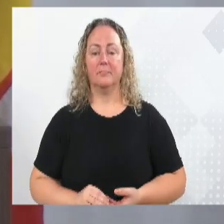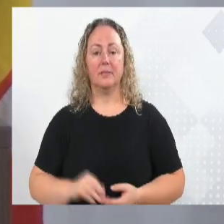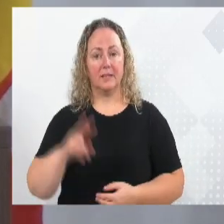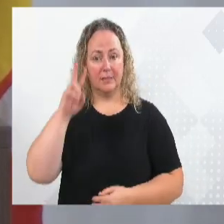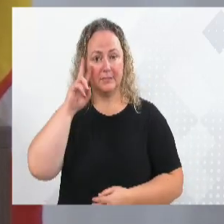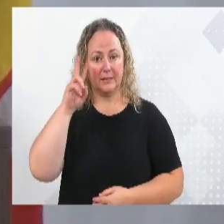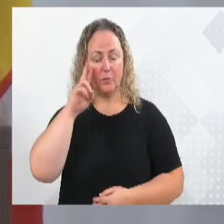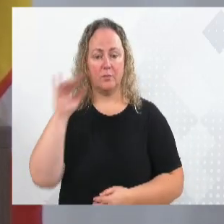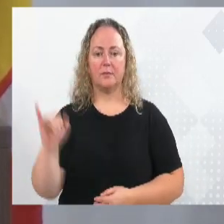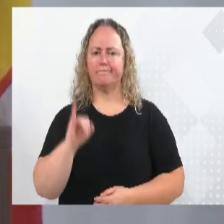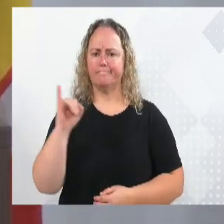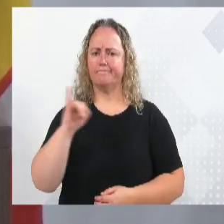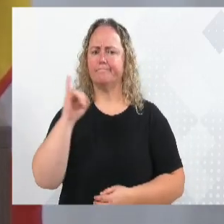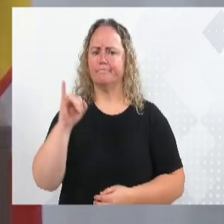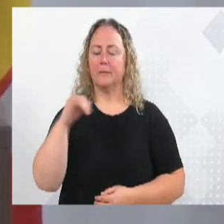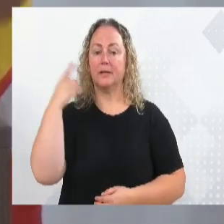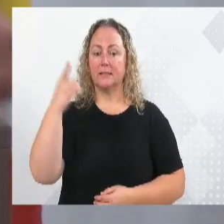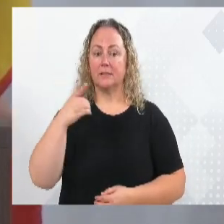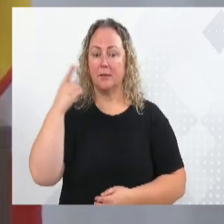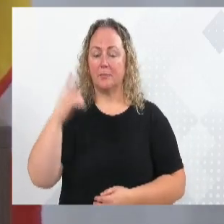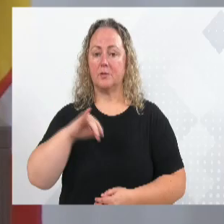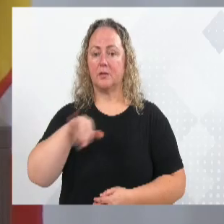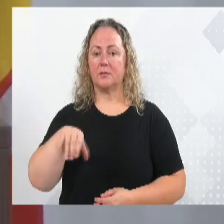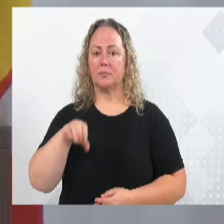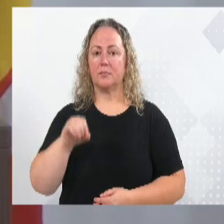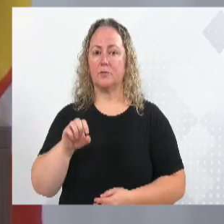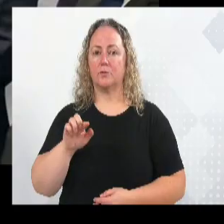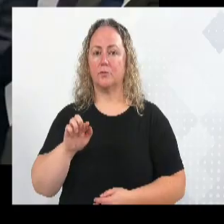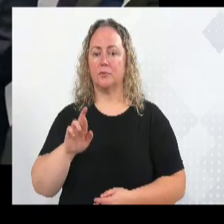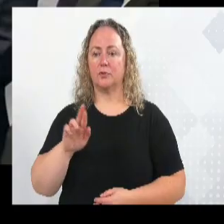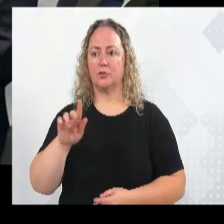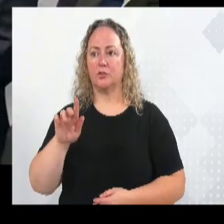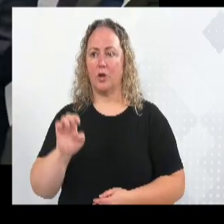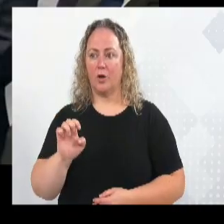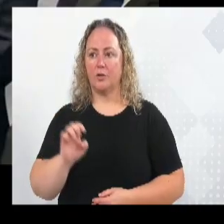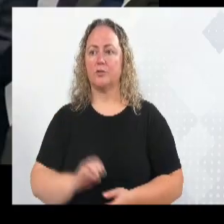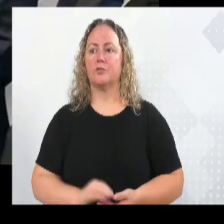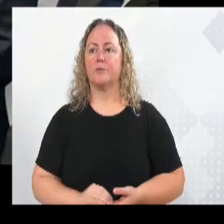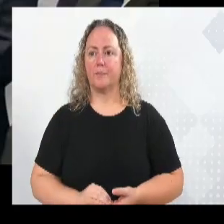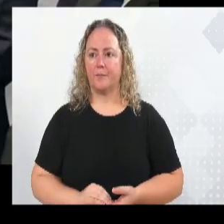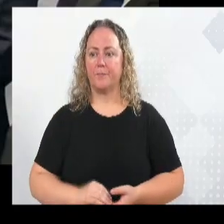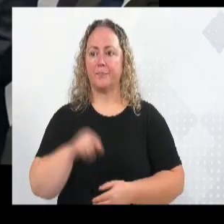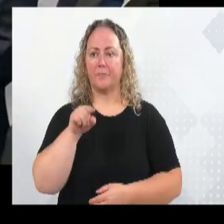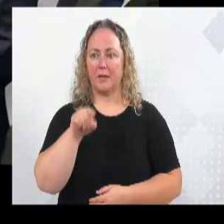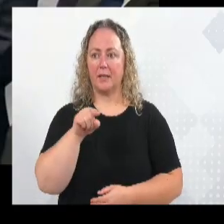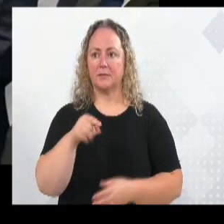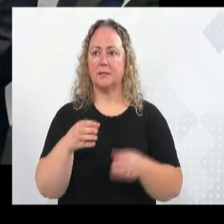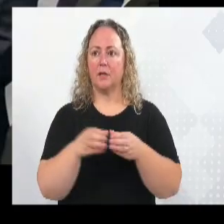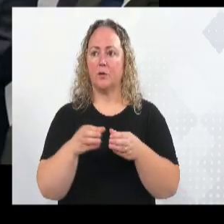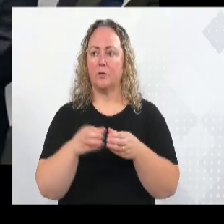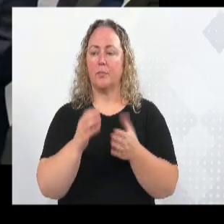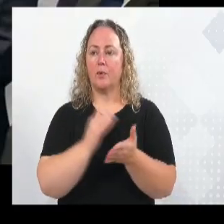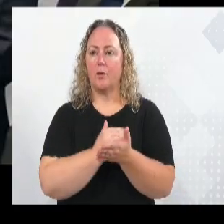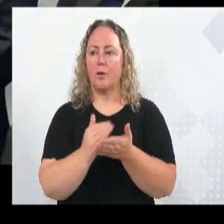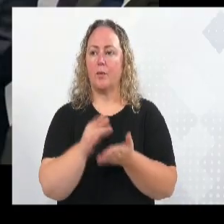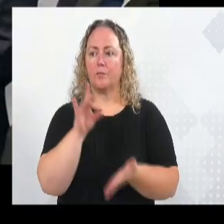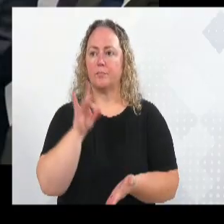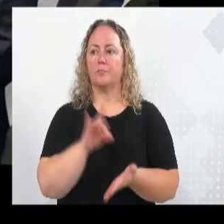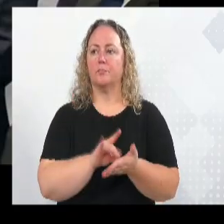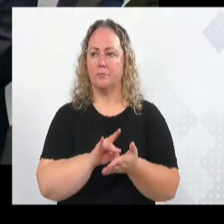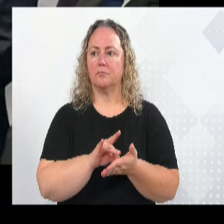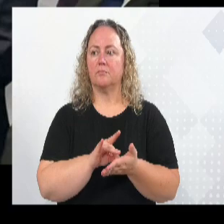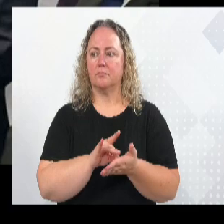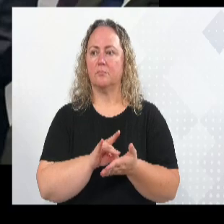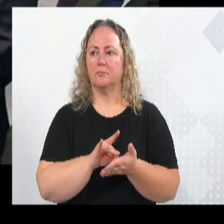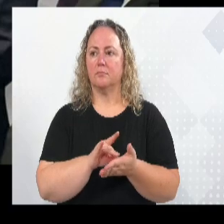todos deputado Jorge Gay tem aqui está presidindo esse trabalho e esse grupo nasceu exatamente como mencionei aqui Vereador Betânia